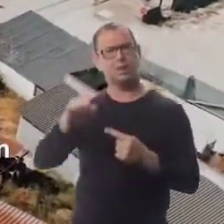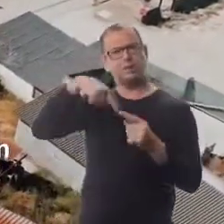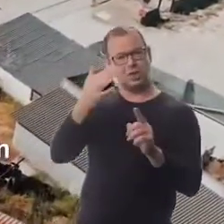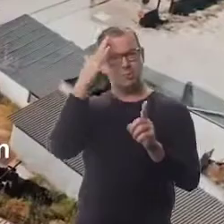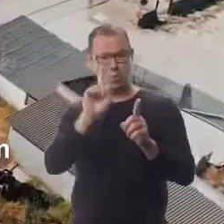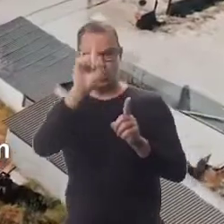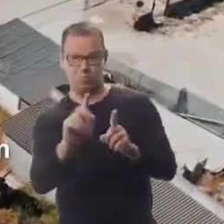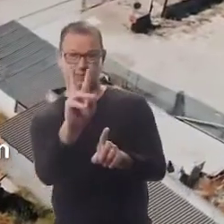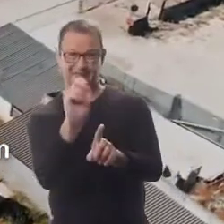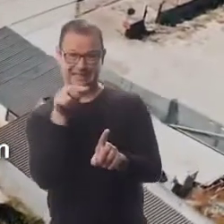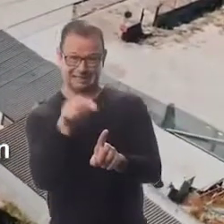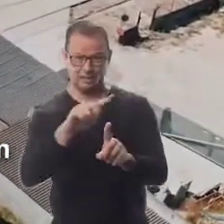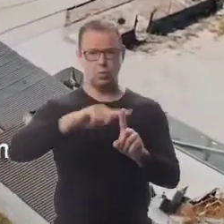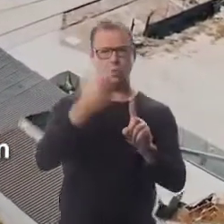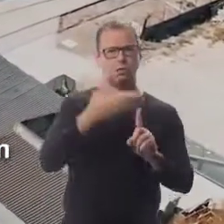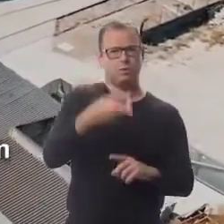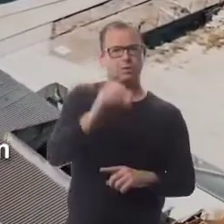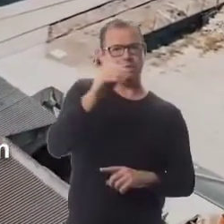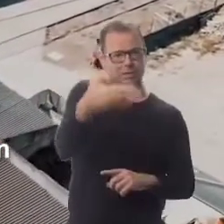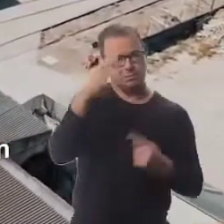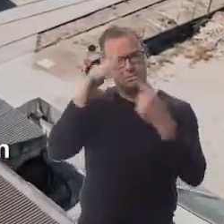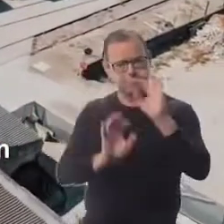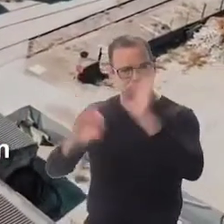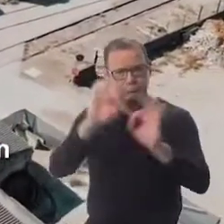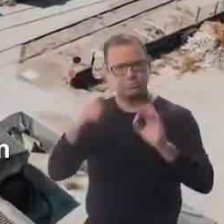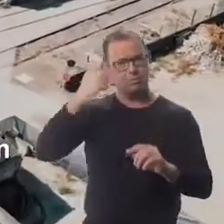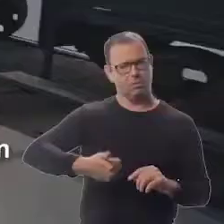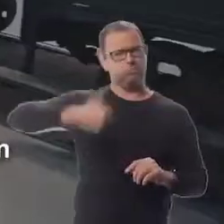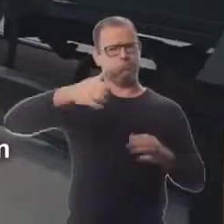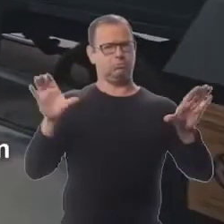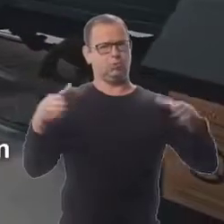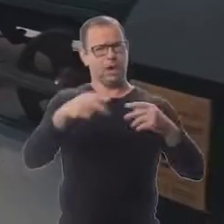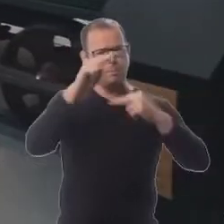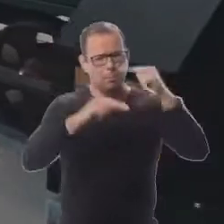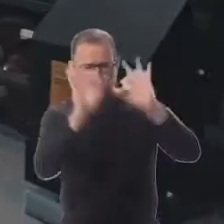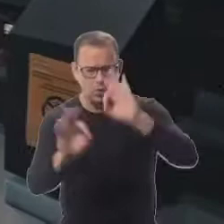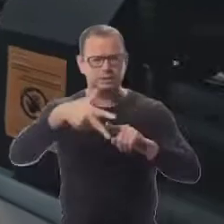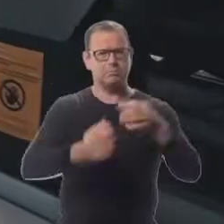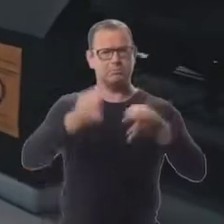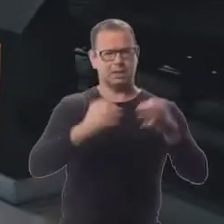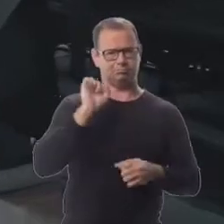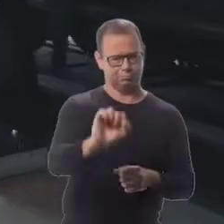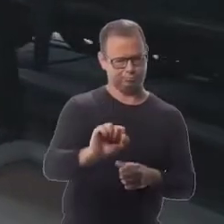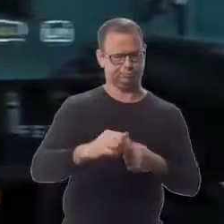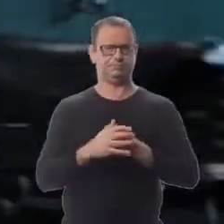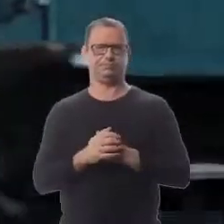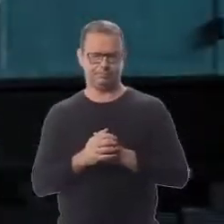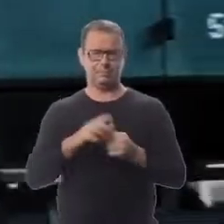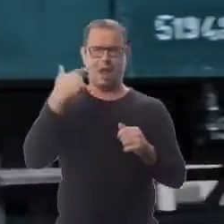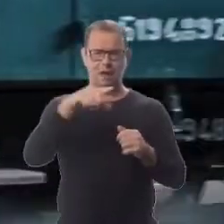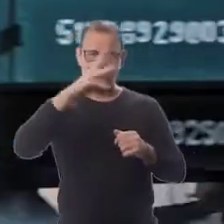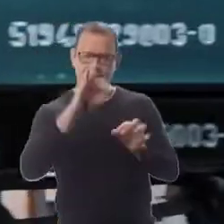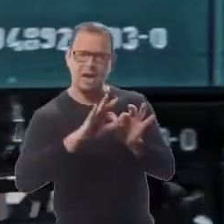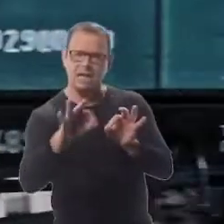de 1907, na altura com o nome de Oficina de Montagem de Máquinas. Teve três linhas de via larga, bem como a